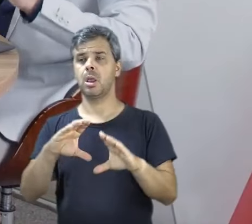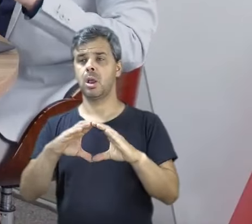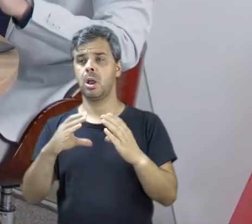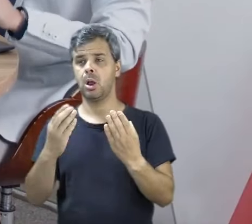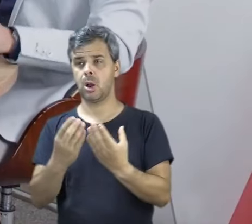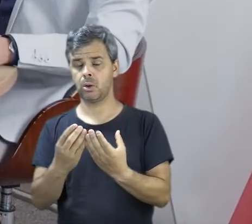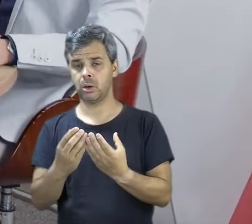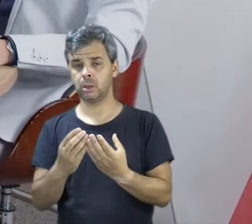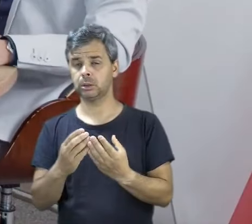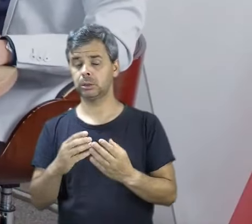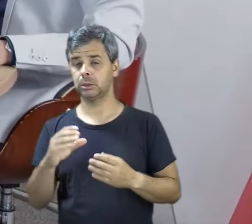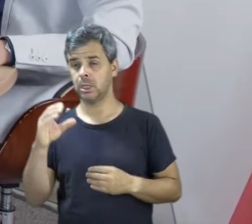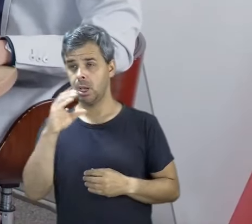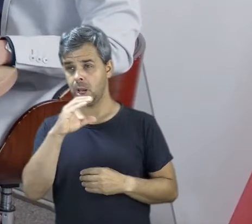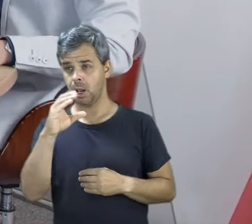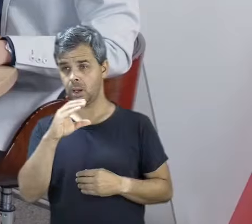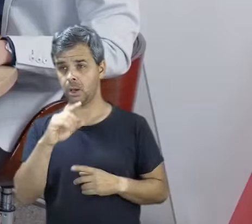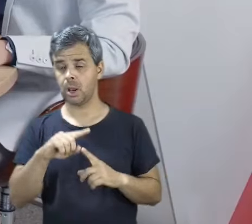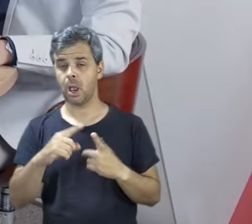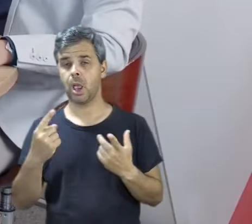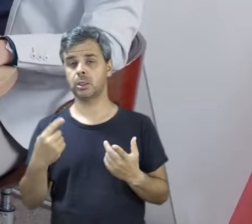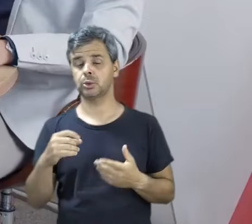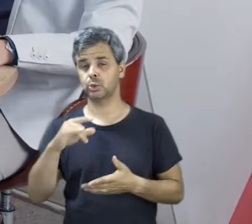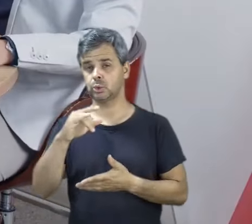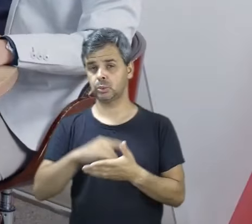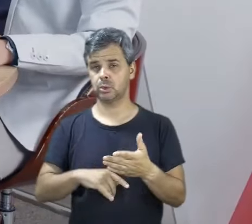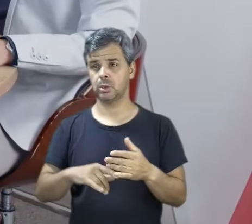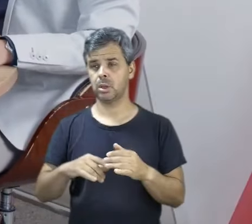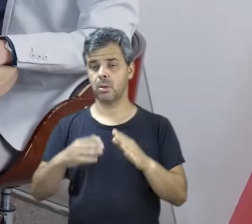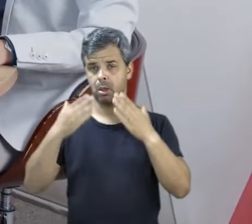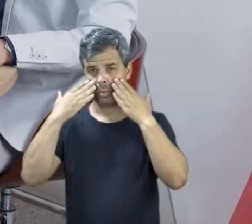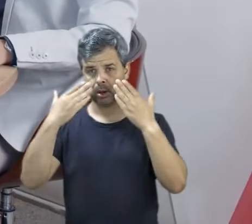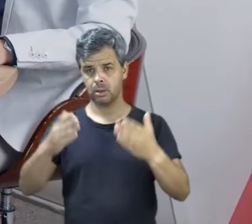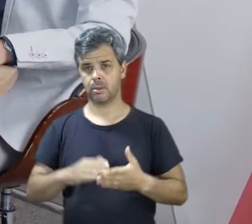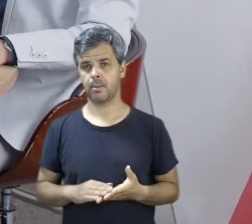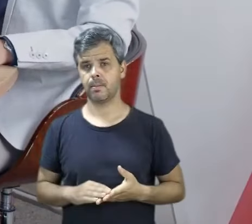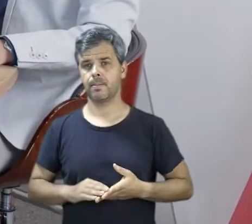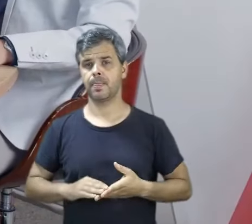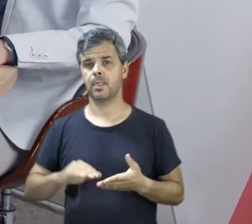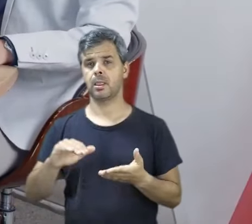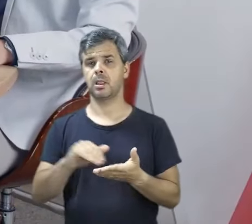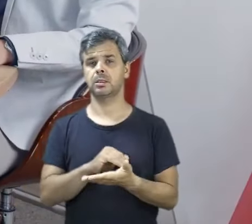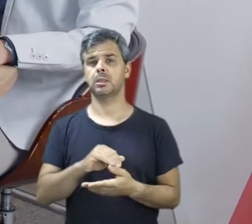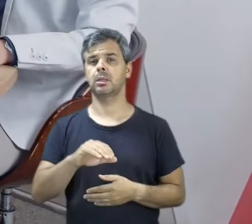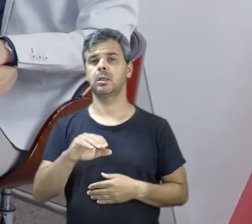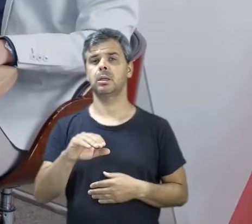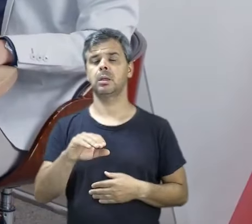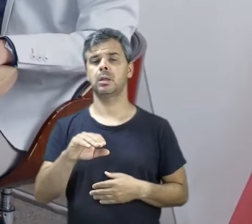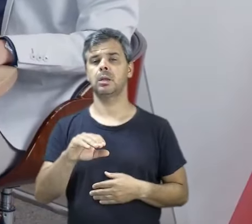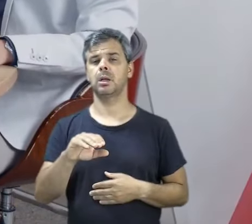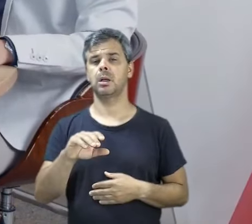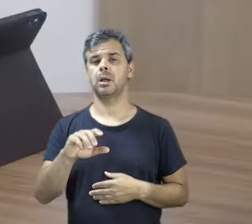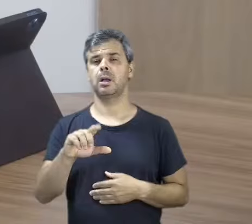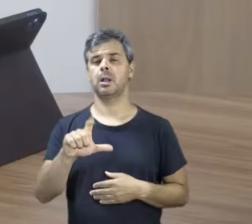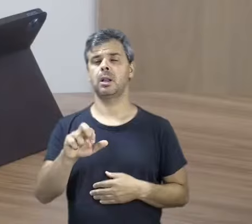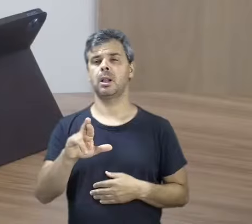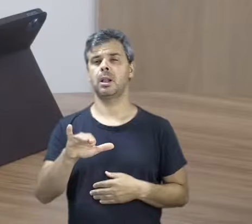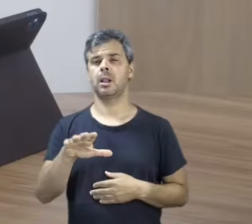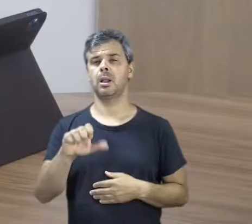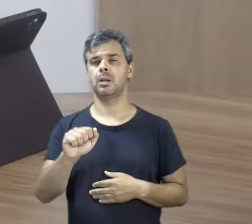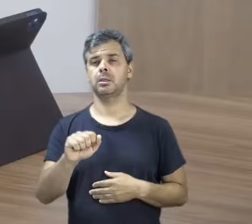então logo aí teremos essa novidade aí para que seja apresentada. A secretária Larissa, a secretária executiva do